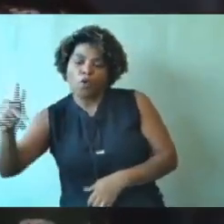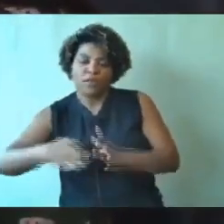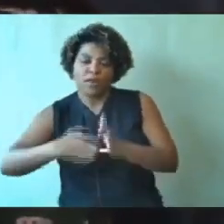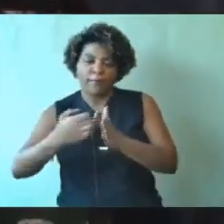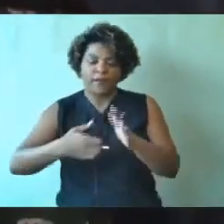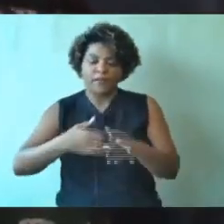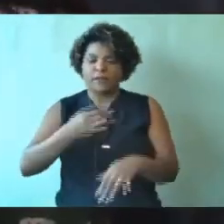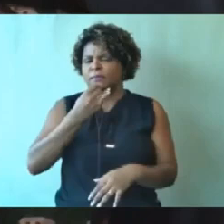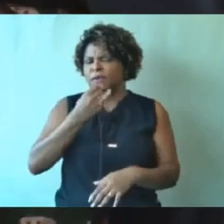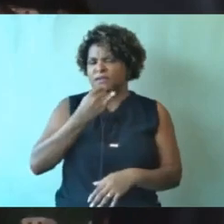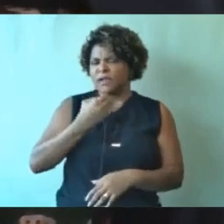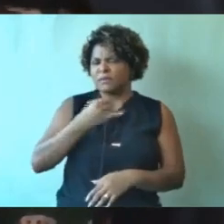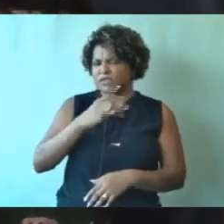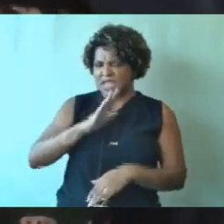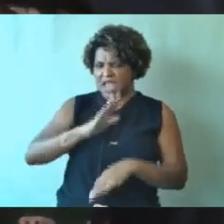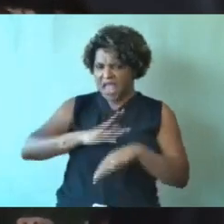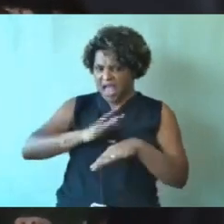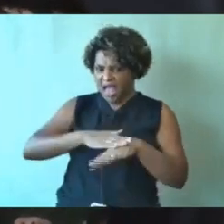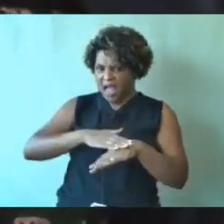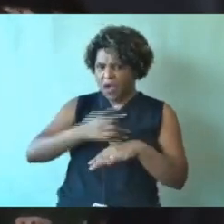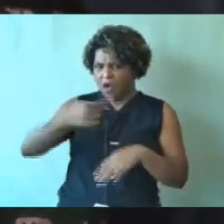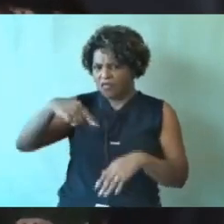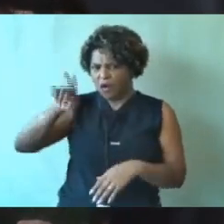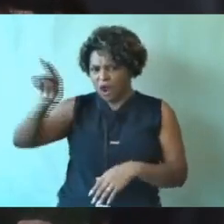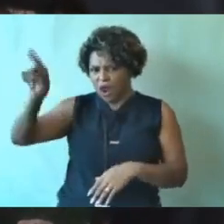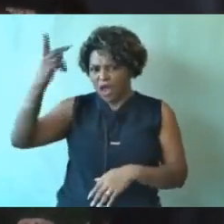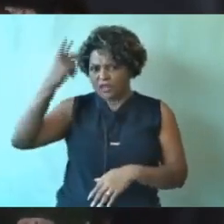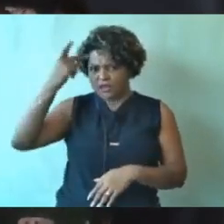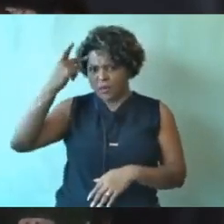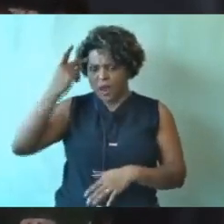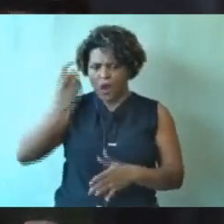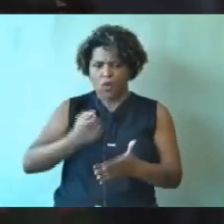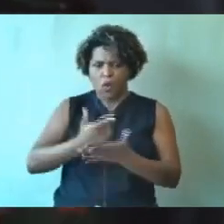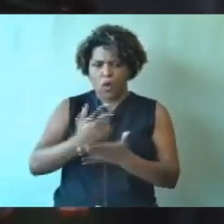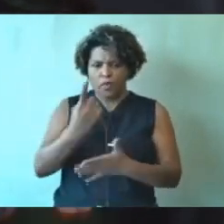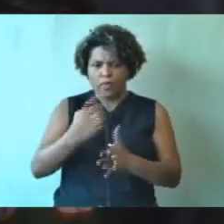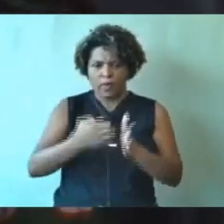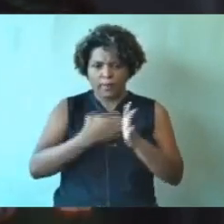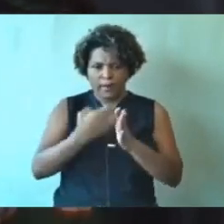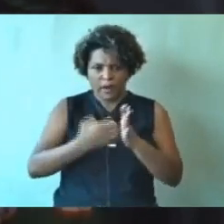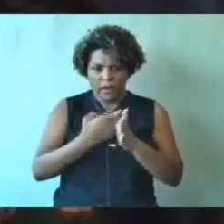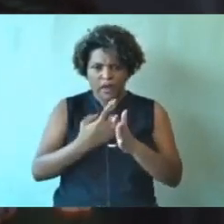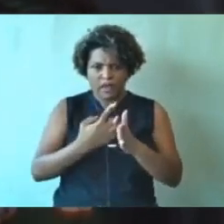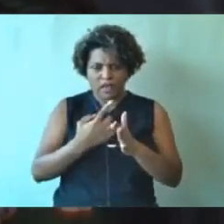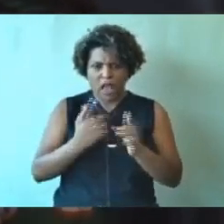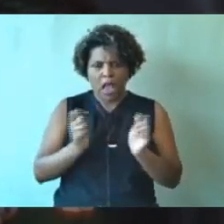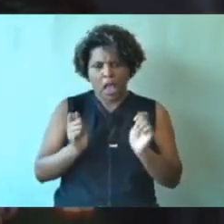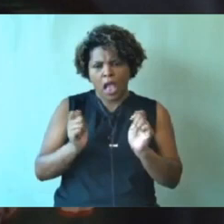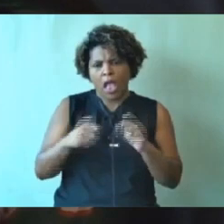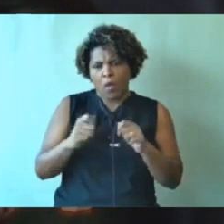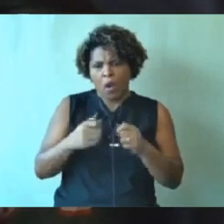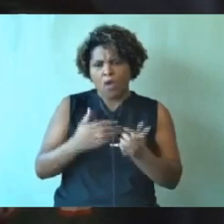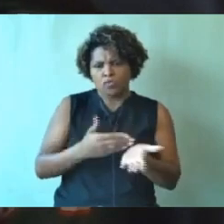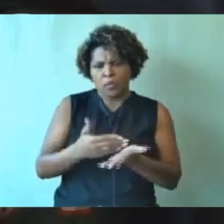Gonçalves, vou lá em São Paulo, compro uma empresa de prateleira, posso começar a operar dentro